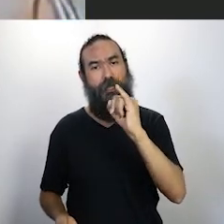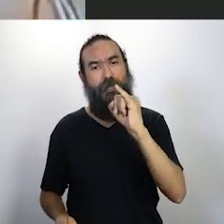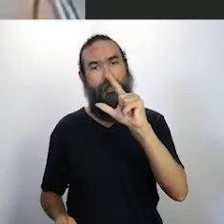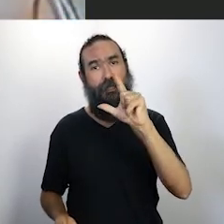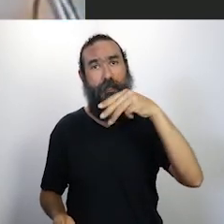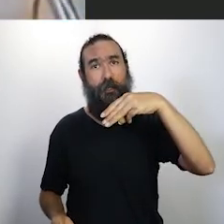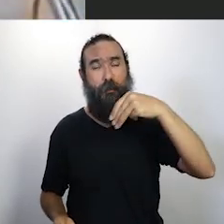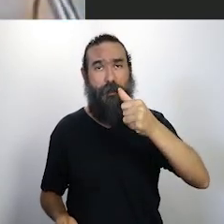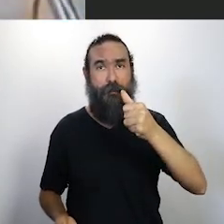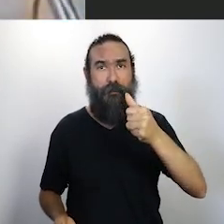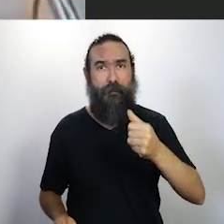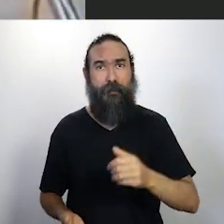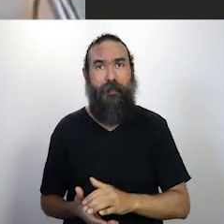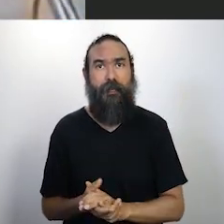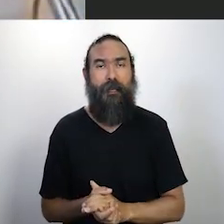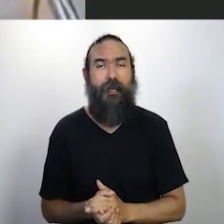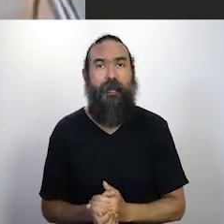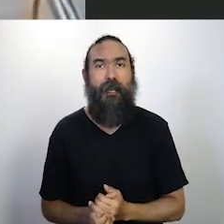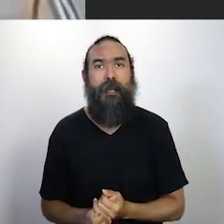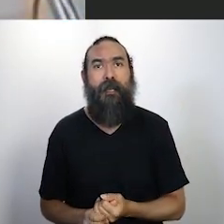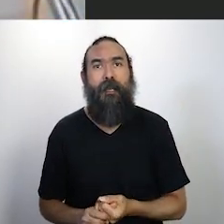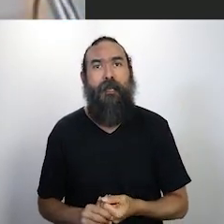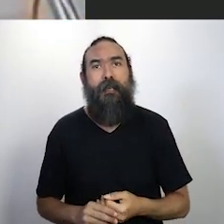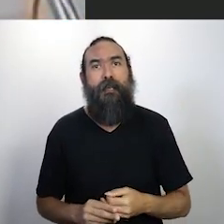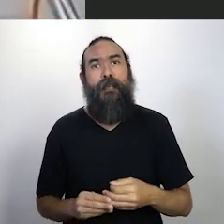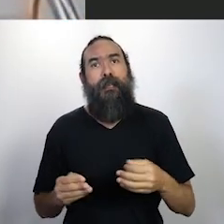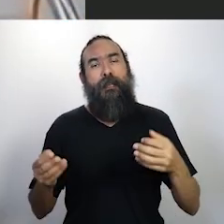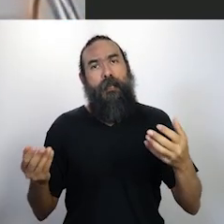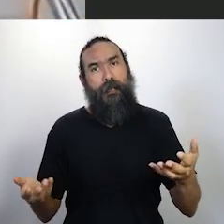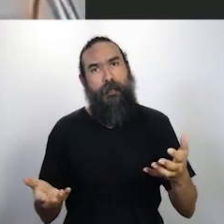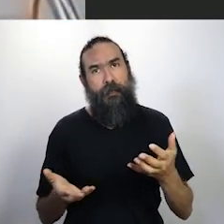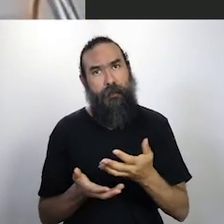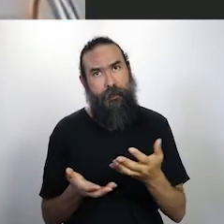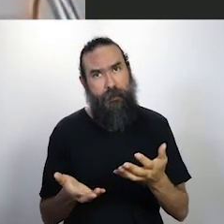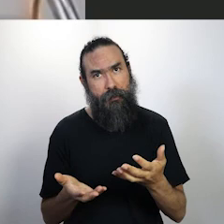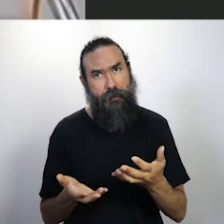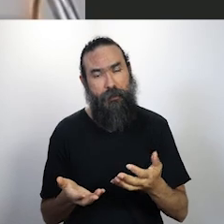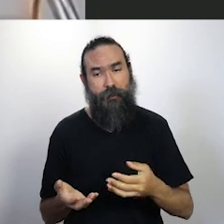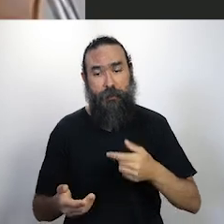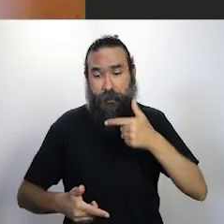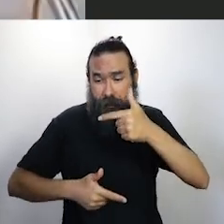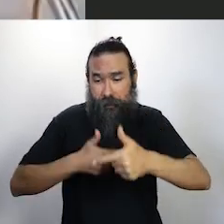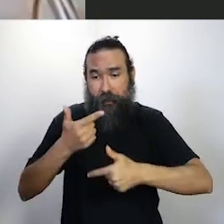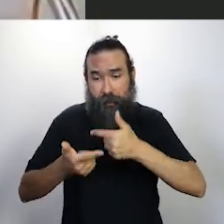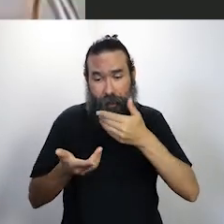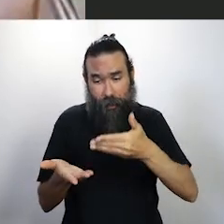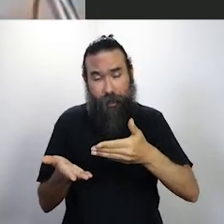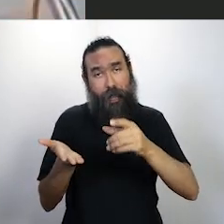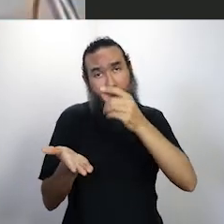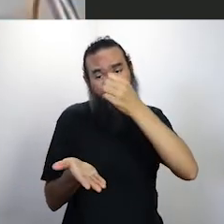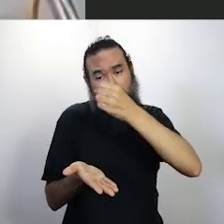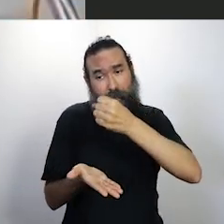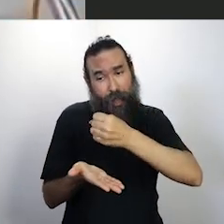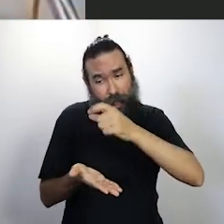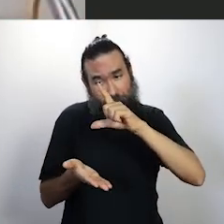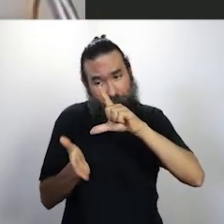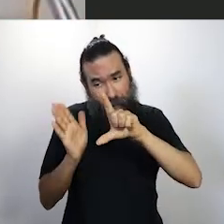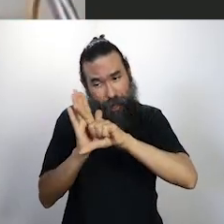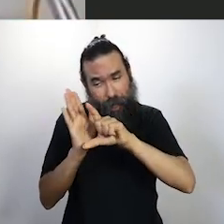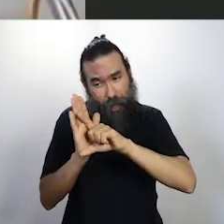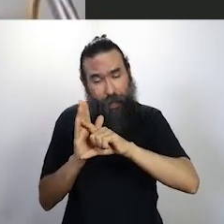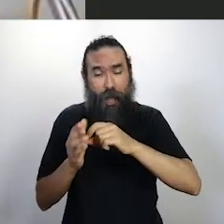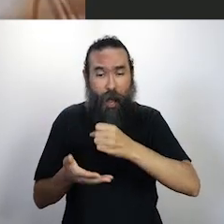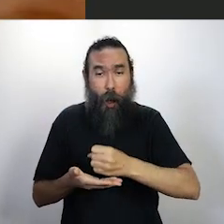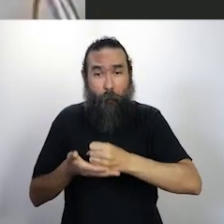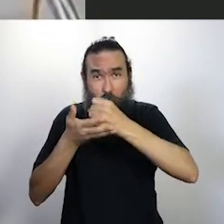junto ao setor artístico e cultural essa possibilidade do reconhecimento da arte